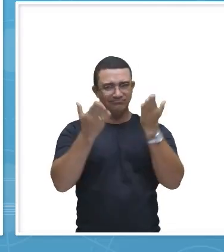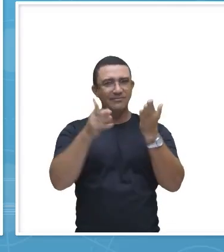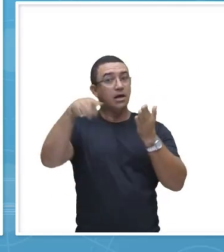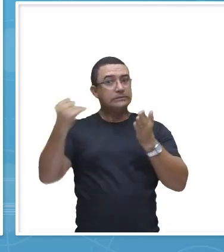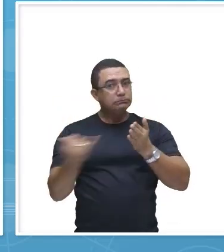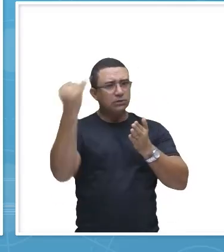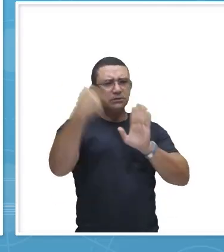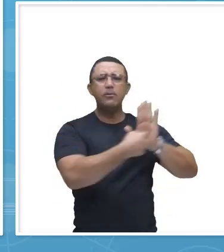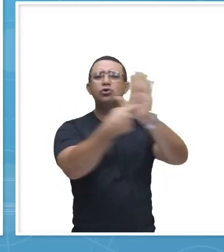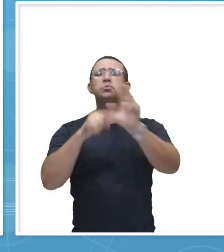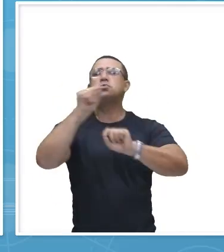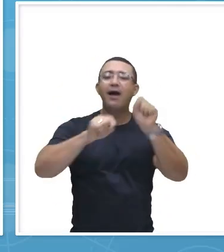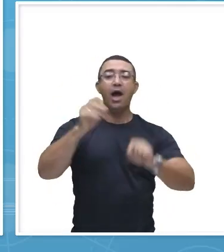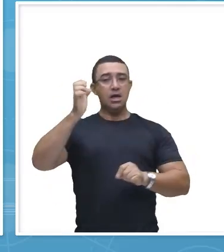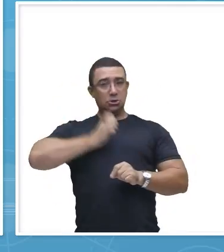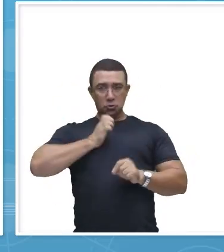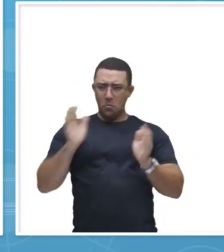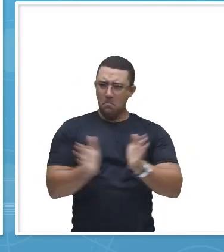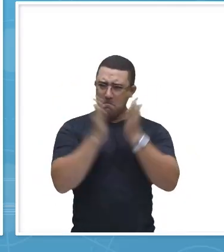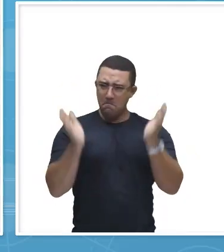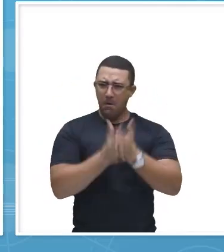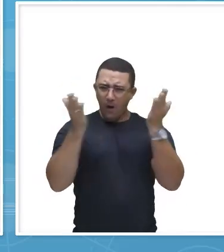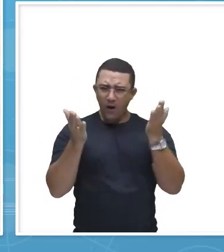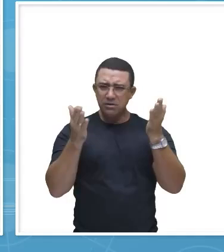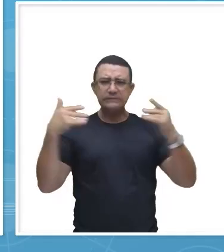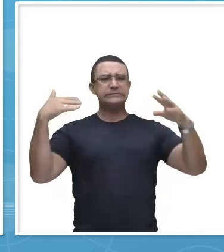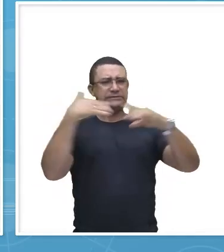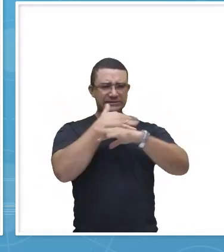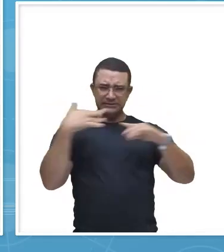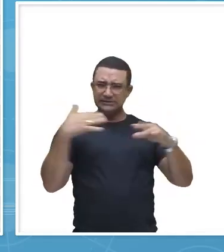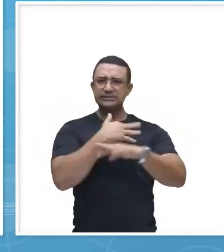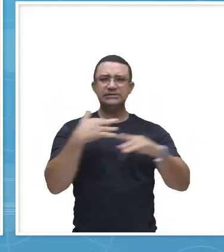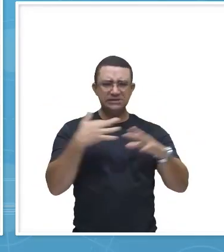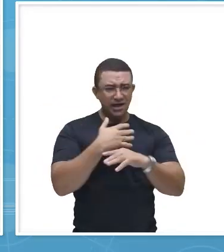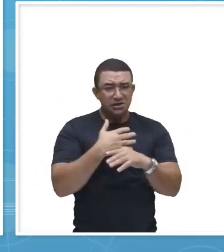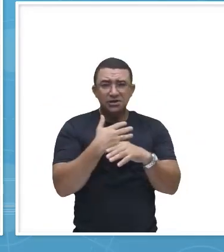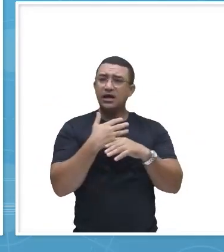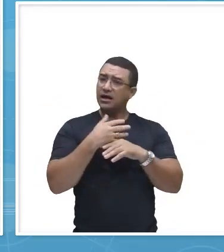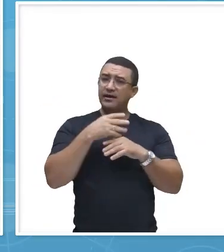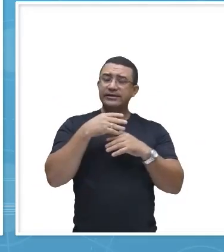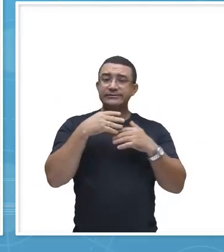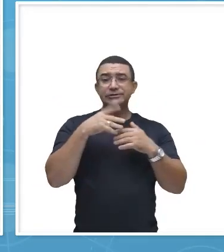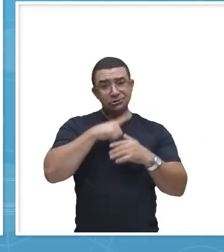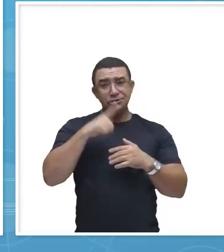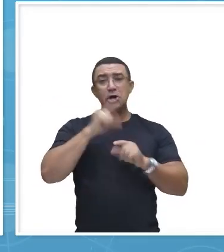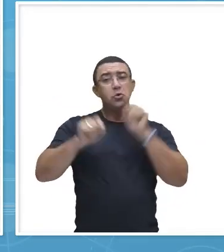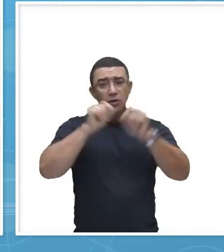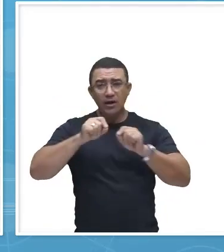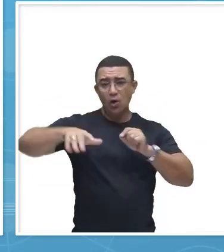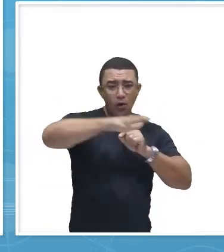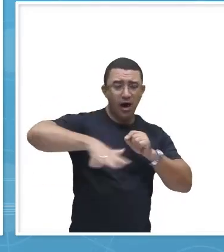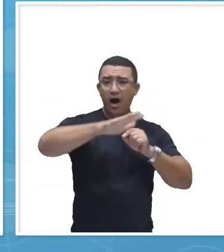a gente fala entre ricos e pobres, a cidade deveria ser um espaço para todos. Ela deve ser